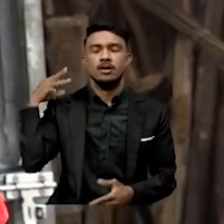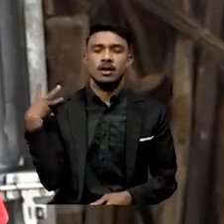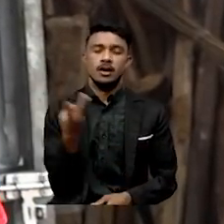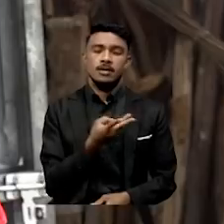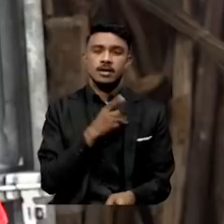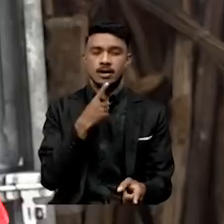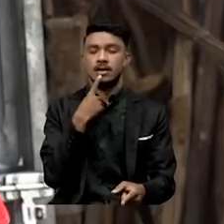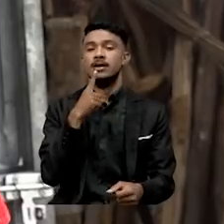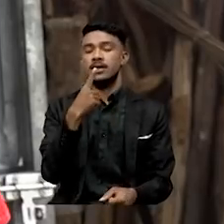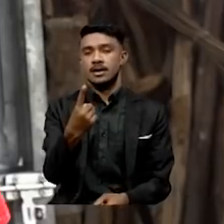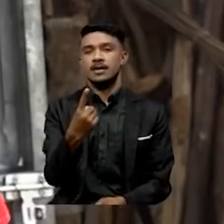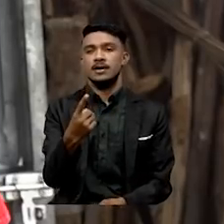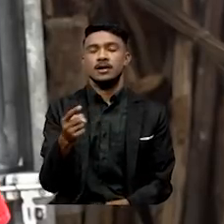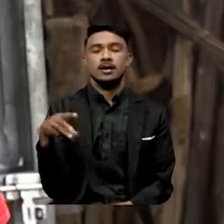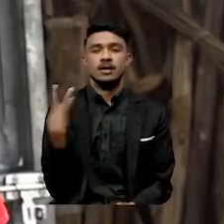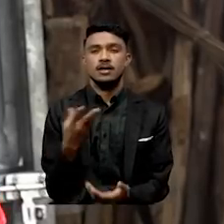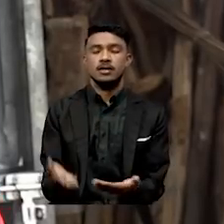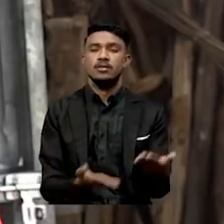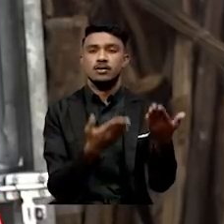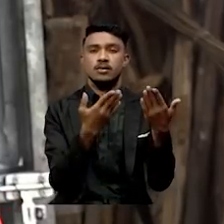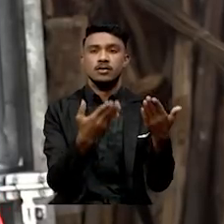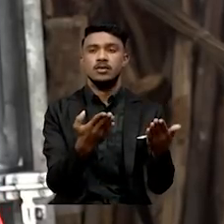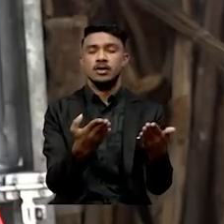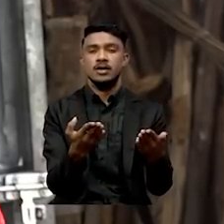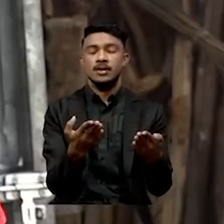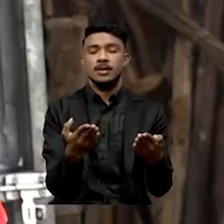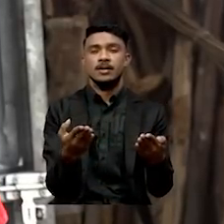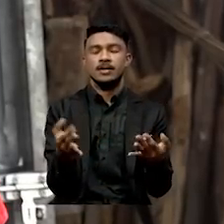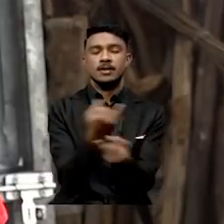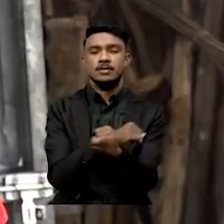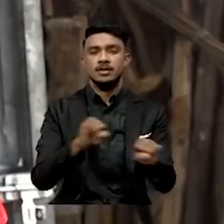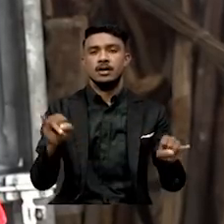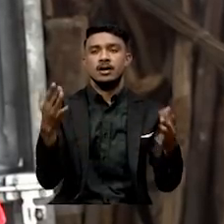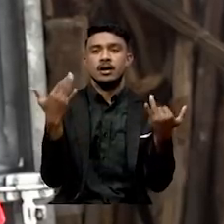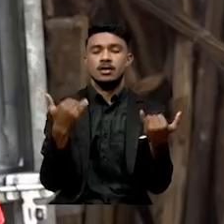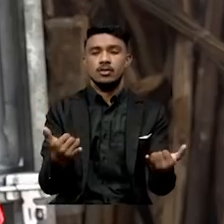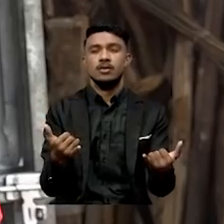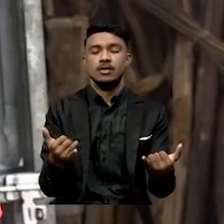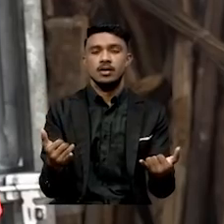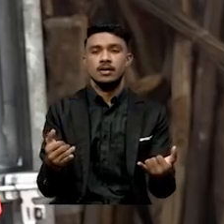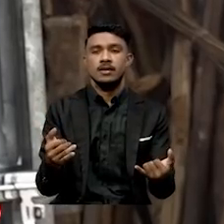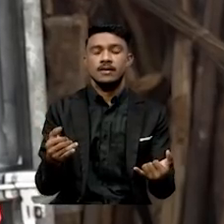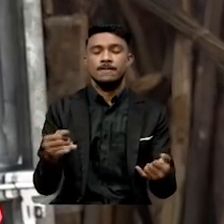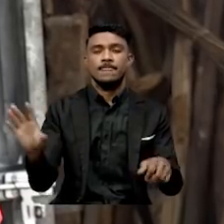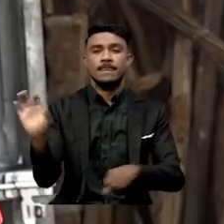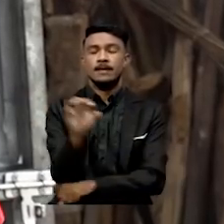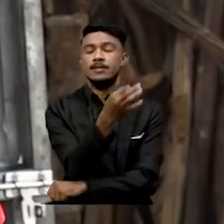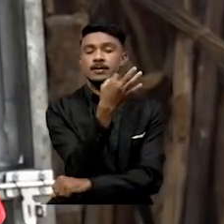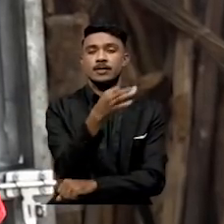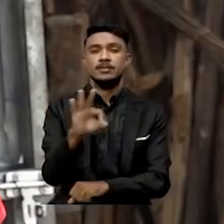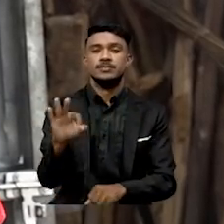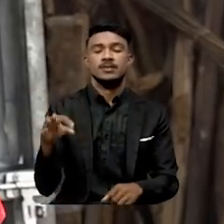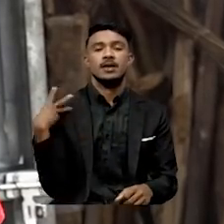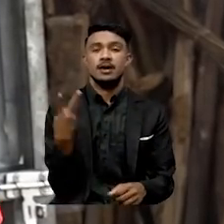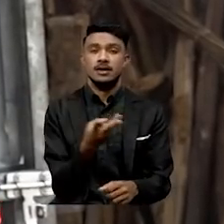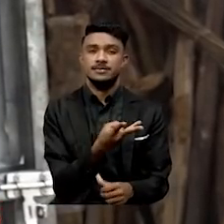dehan ita lori prego manan ukunan. Agora itu telur prego bar ita manan ukunan. Ita unda valem